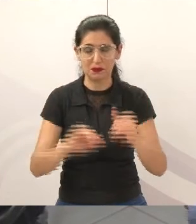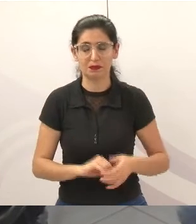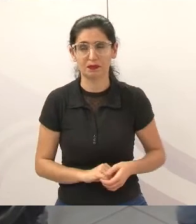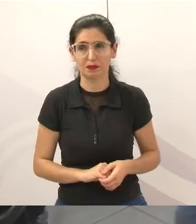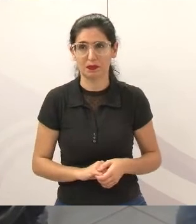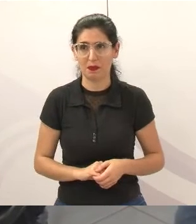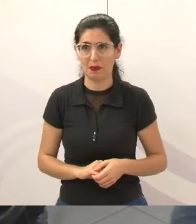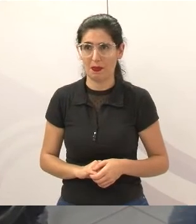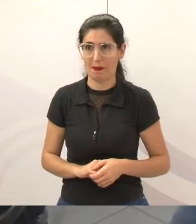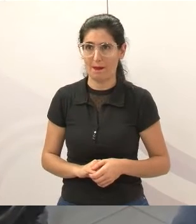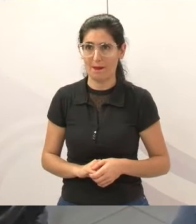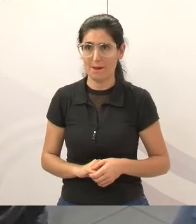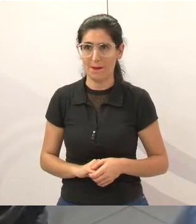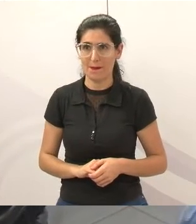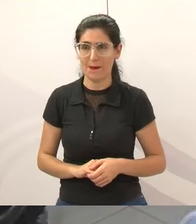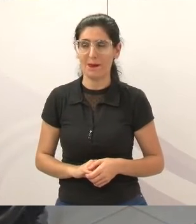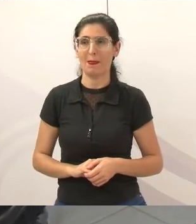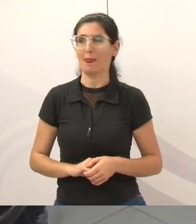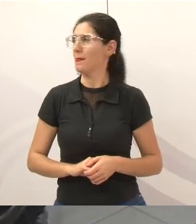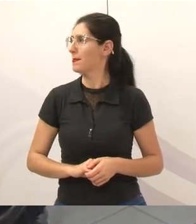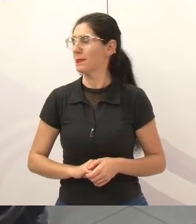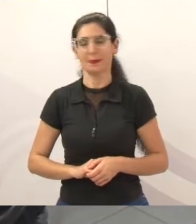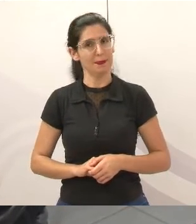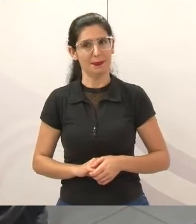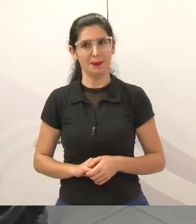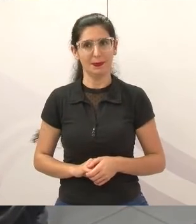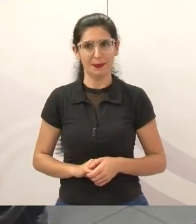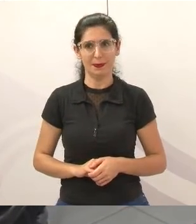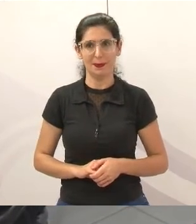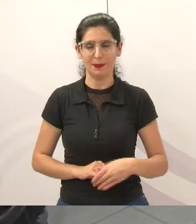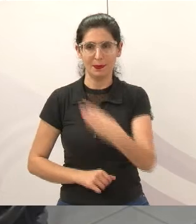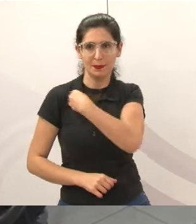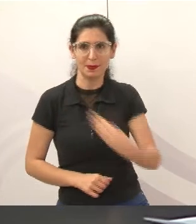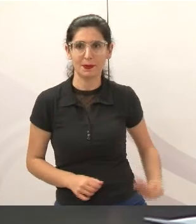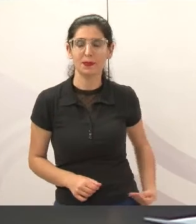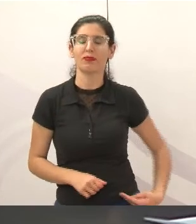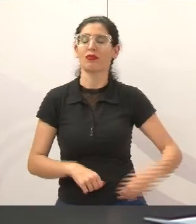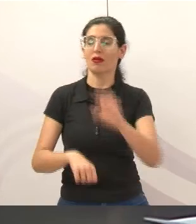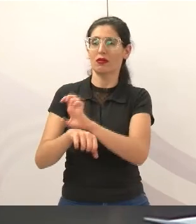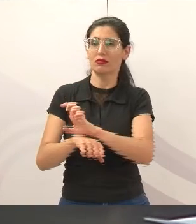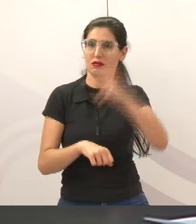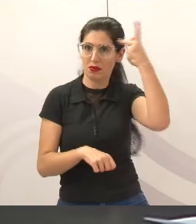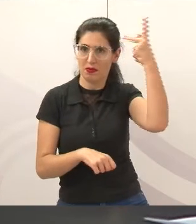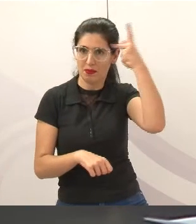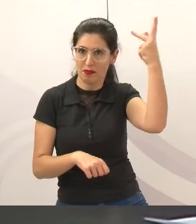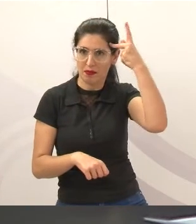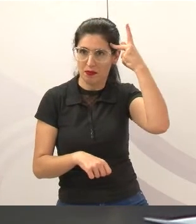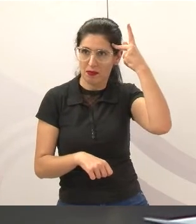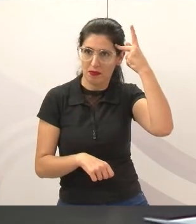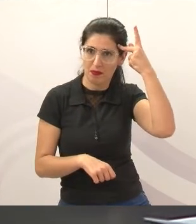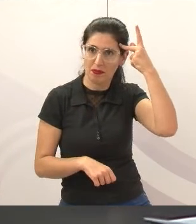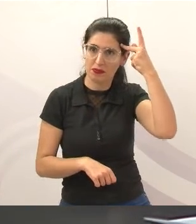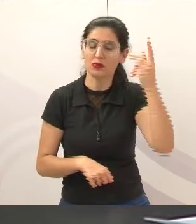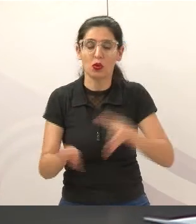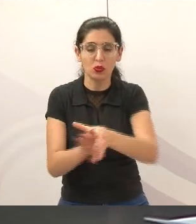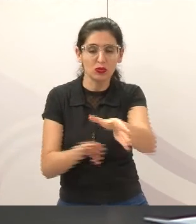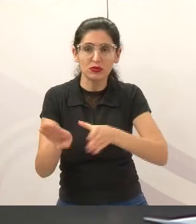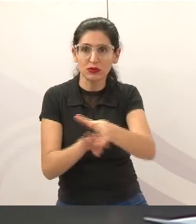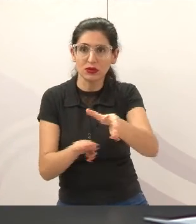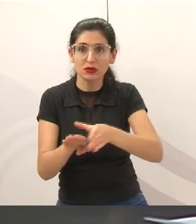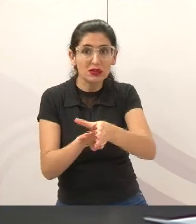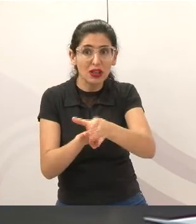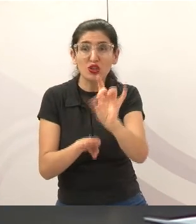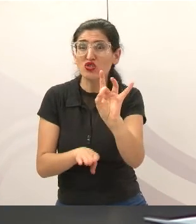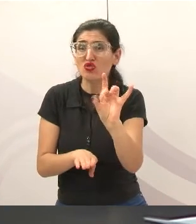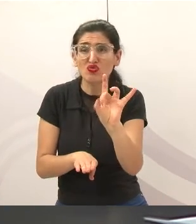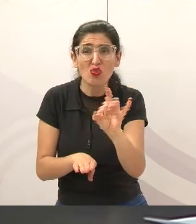Só seja breve, Fernando, senão eu não consigo fazer o encaminhamento. Não, tudo bem, saiu agora. Governo de São Paulo recomenda o uso de máscara em todo o estado. Recomendando,